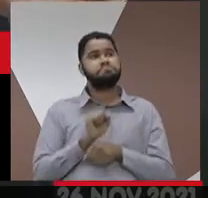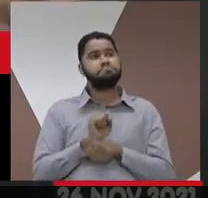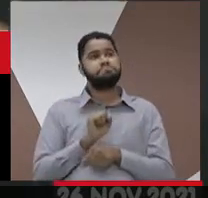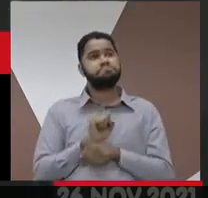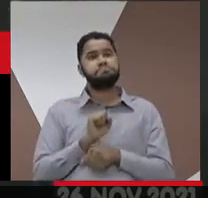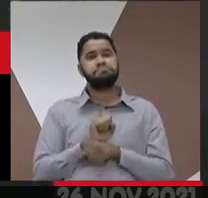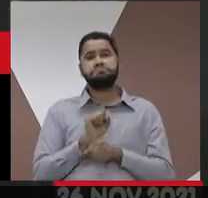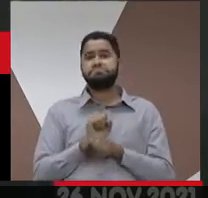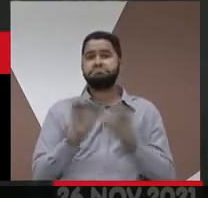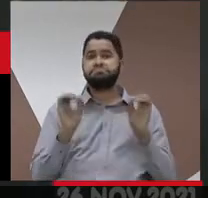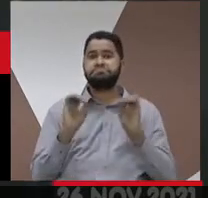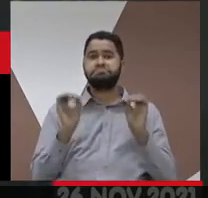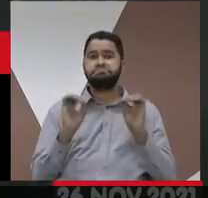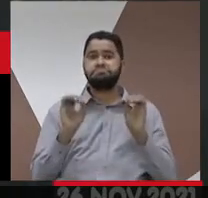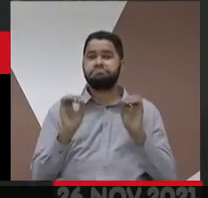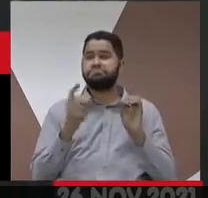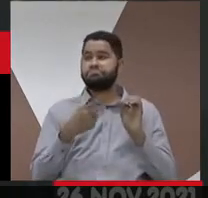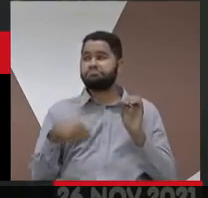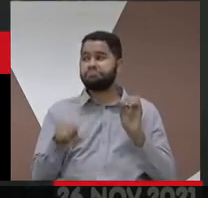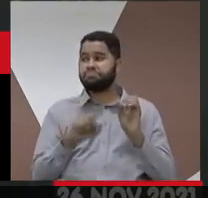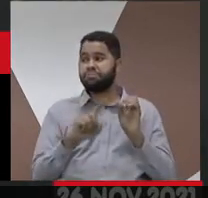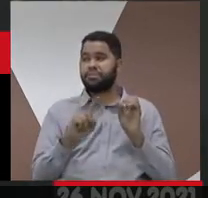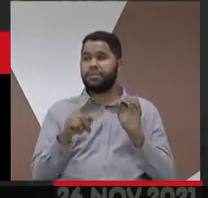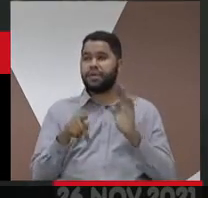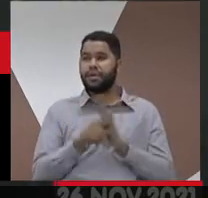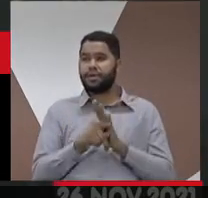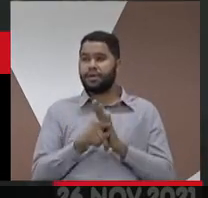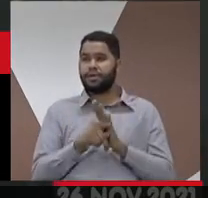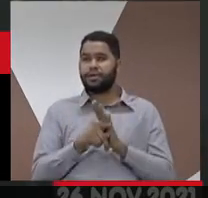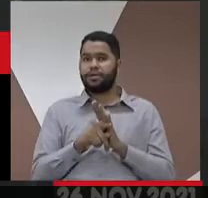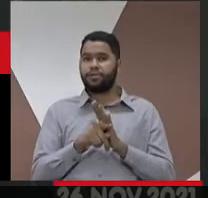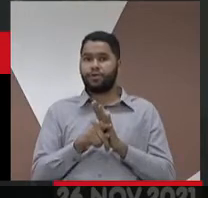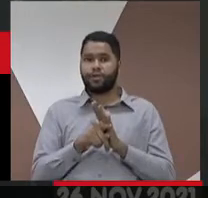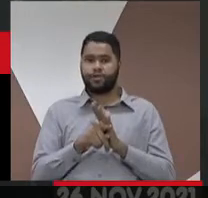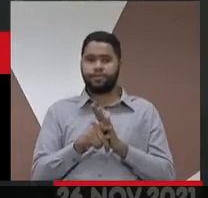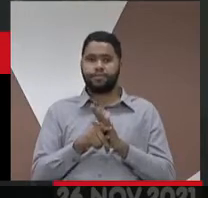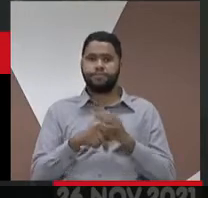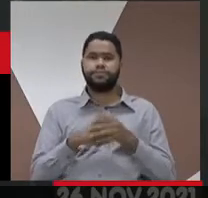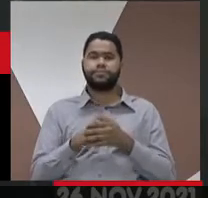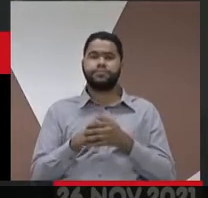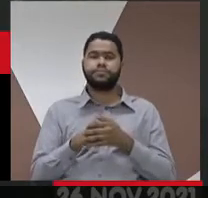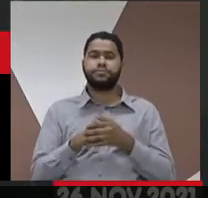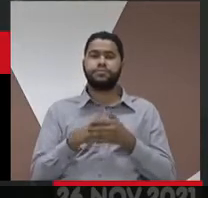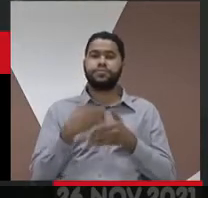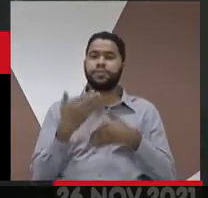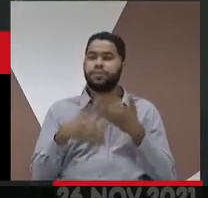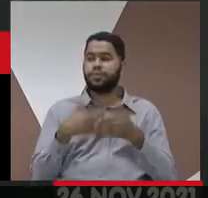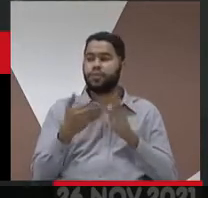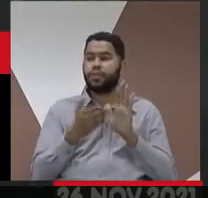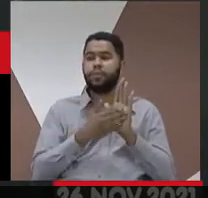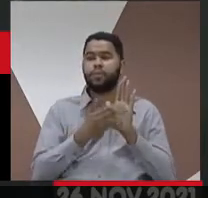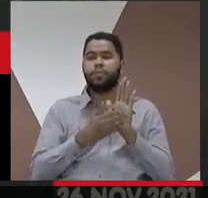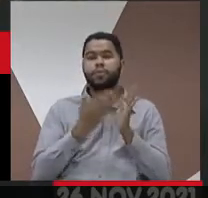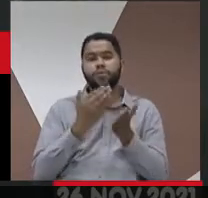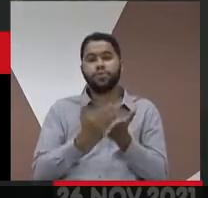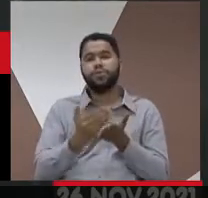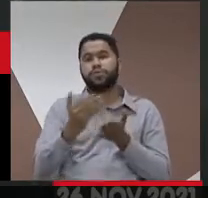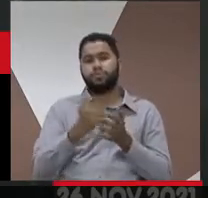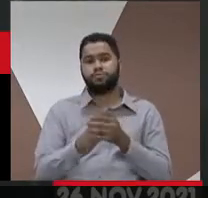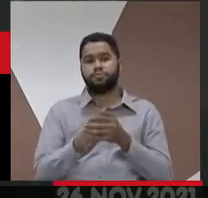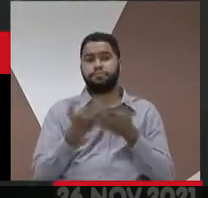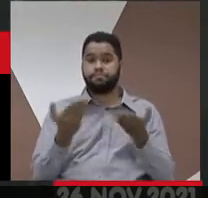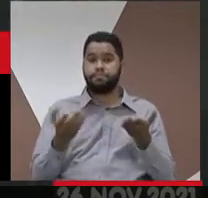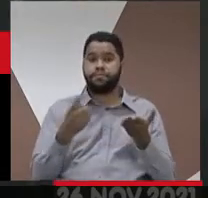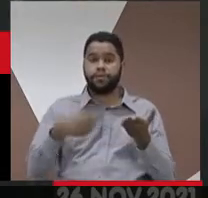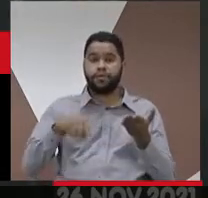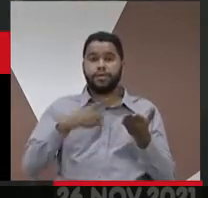passada. Nós queremos saber como a CEINFRA chegou nesse traçado que ela propôs inicialmente. E, para isso, a